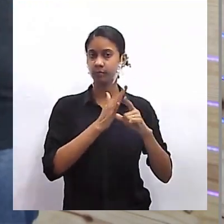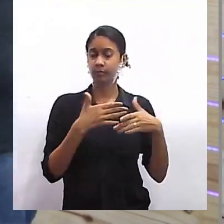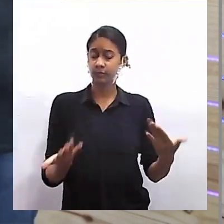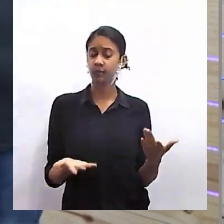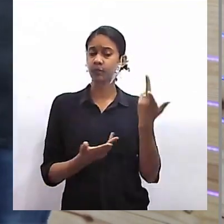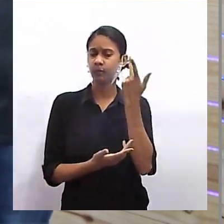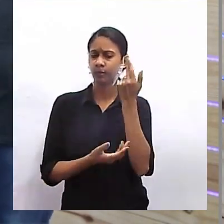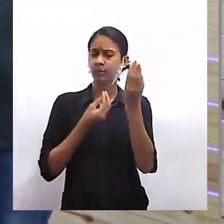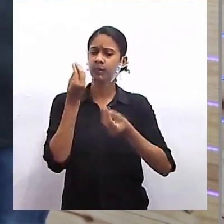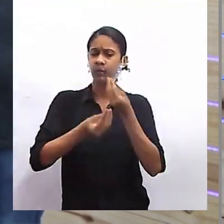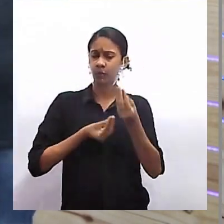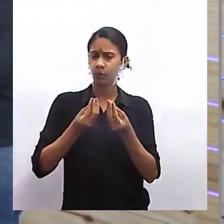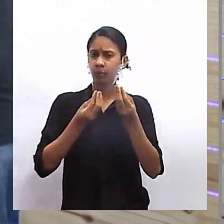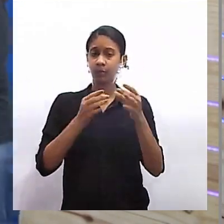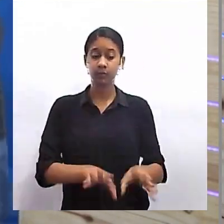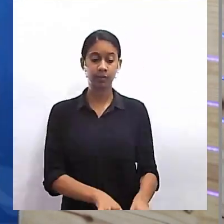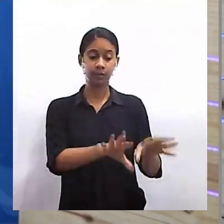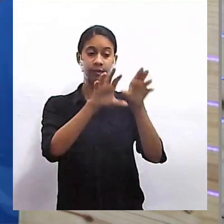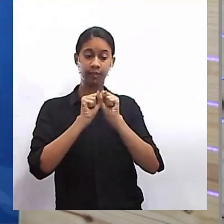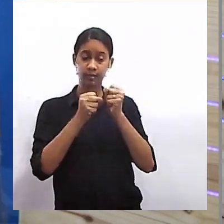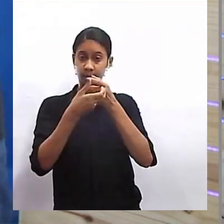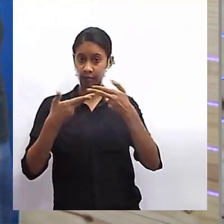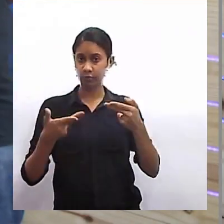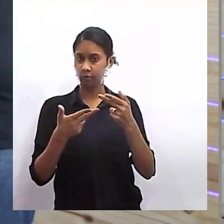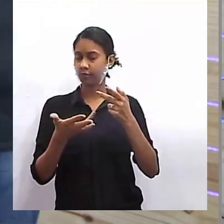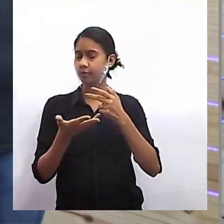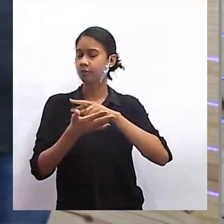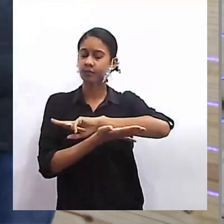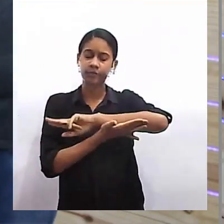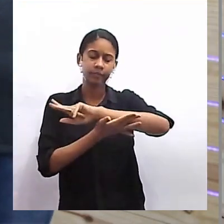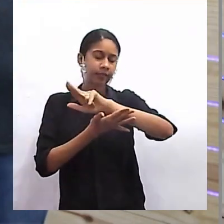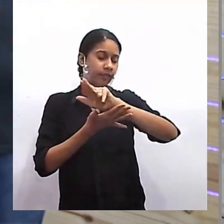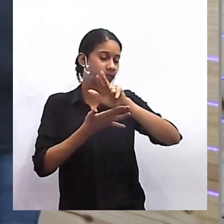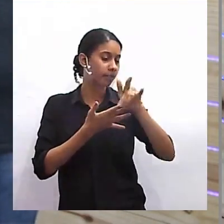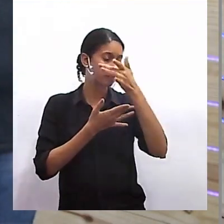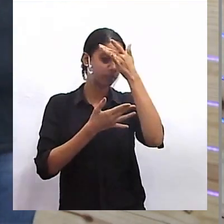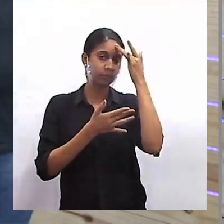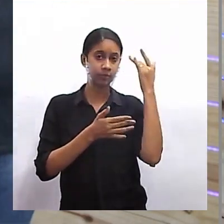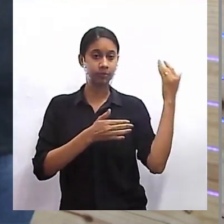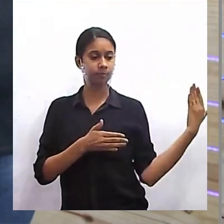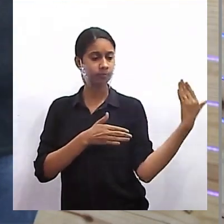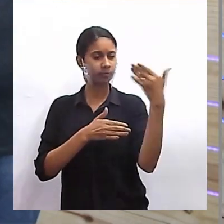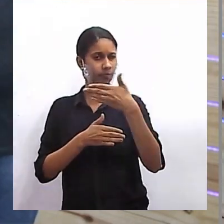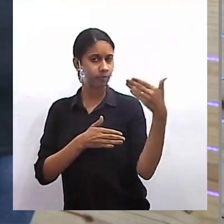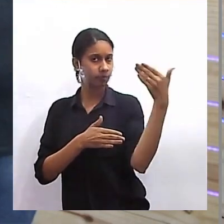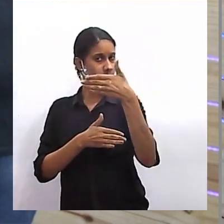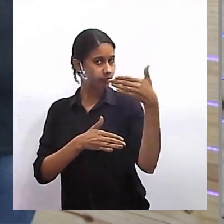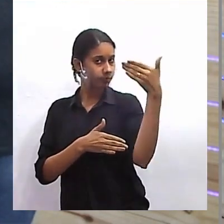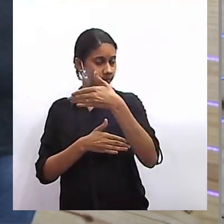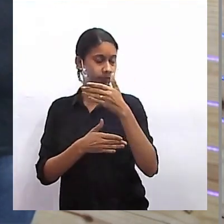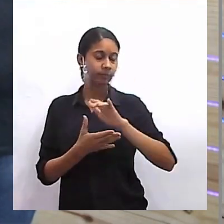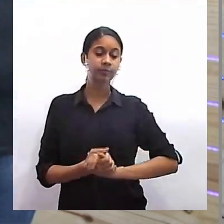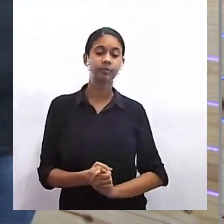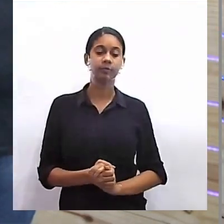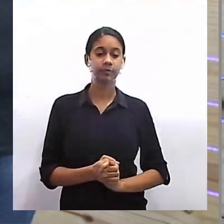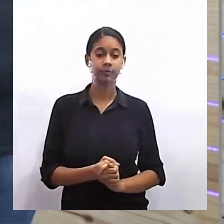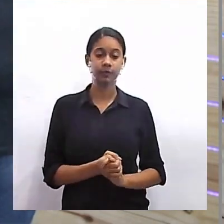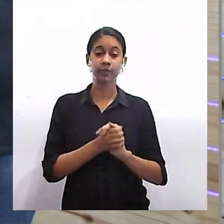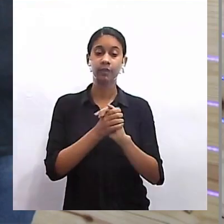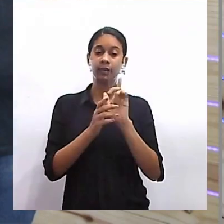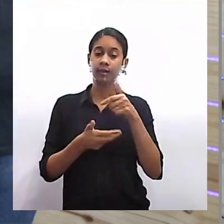este armazém recebe a carga consolidada de diversos fornecedores. Essas cargas são,